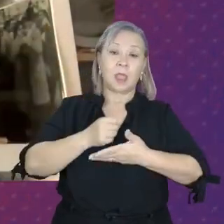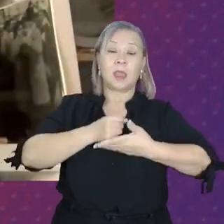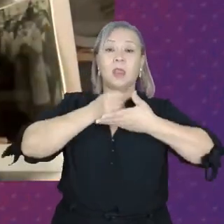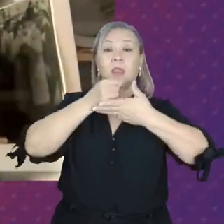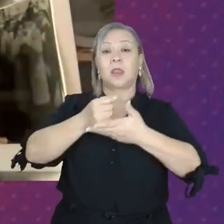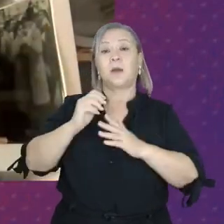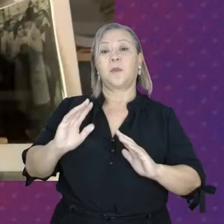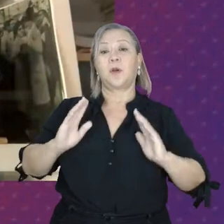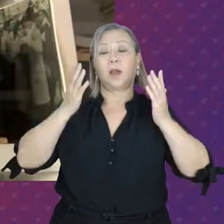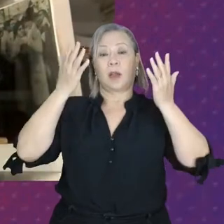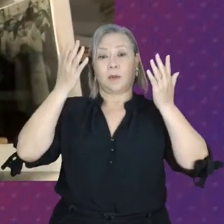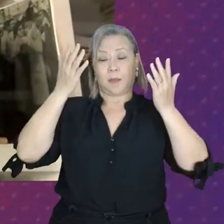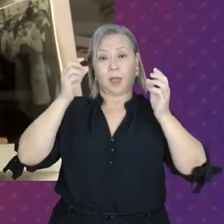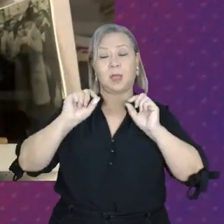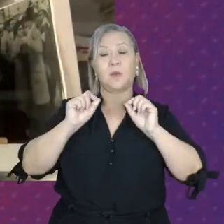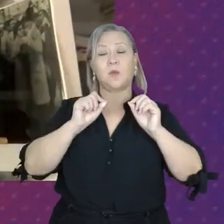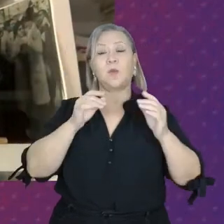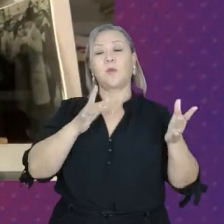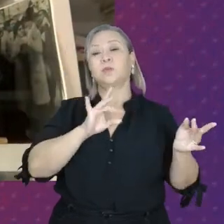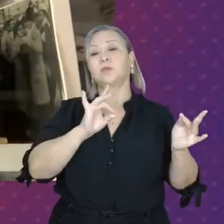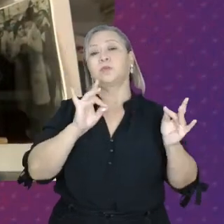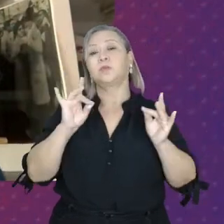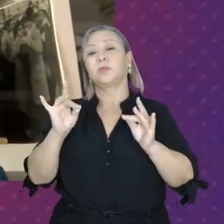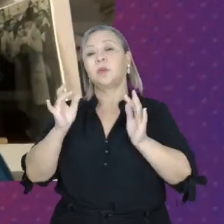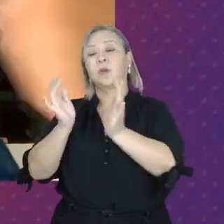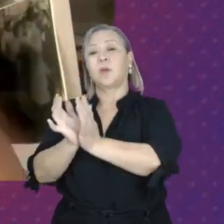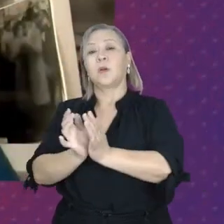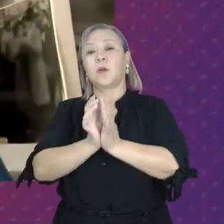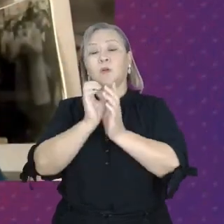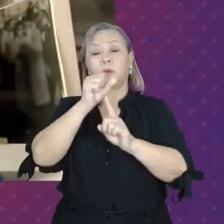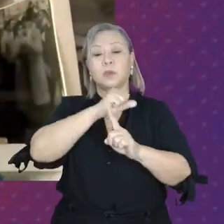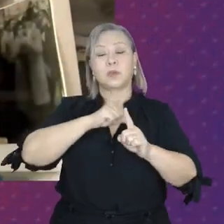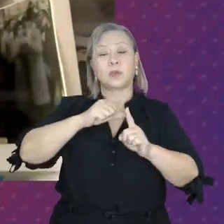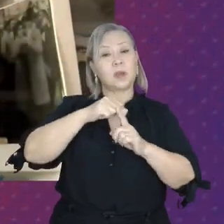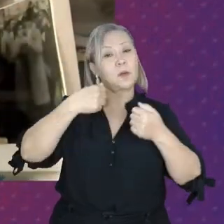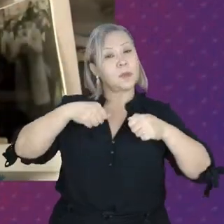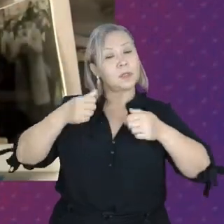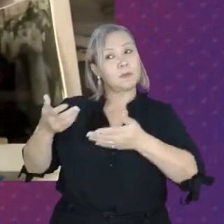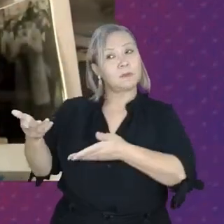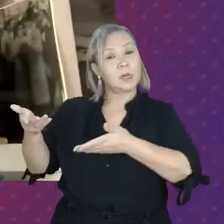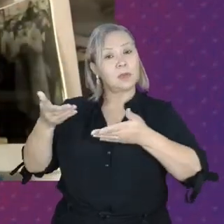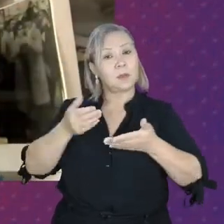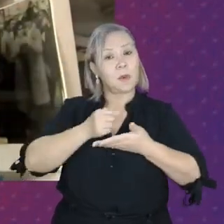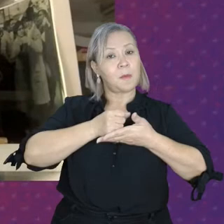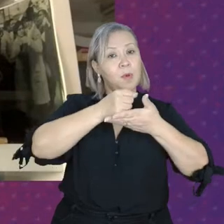outros segmentos da sociedade que nós queremos trazer para apoiar as candidatas.